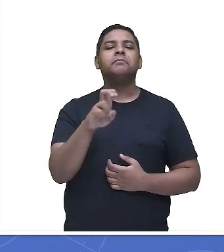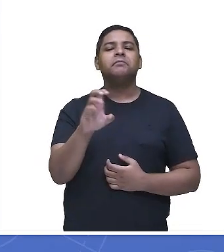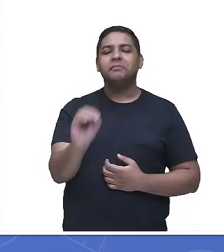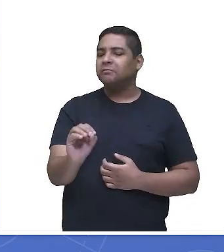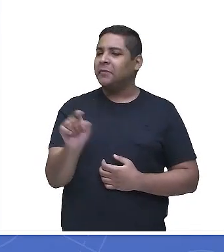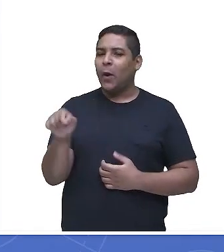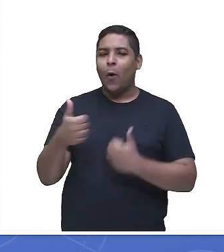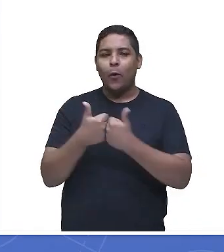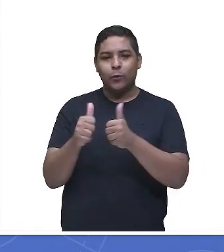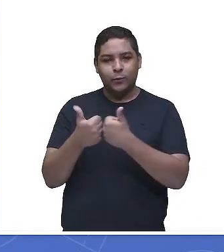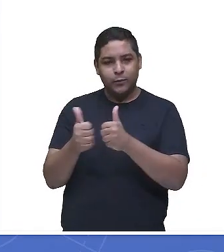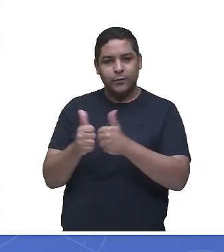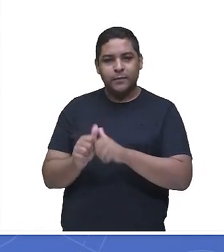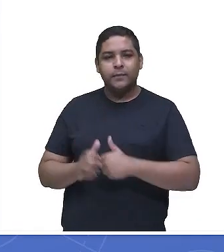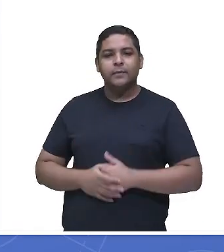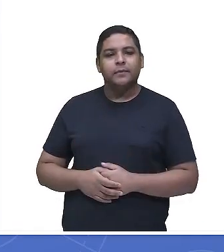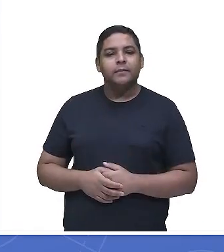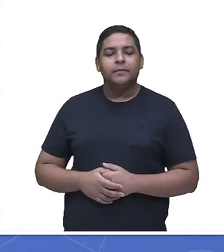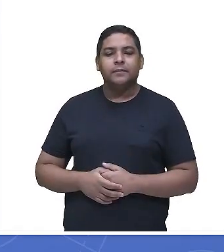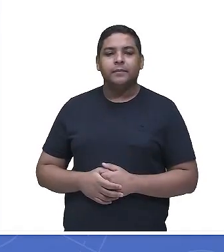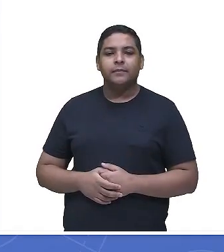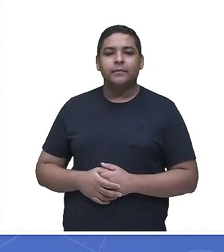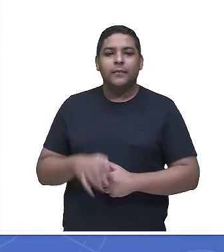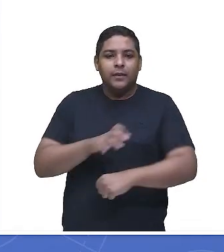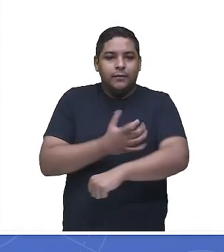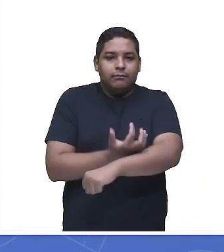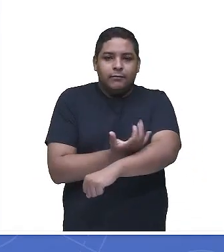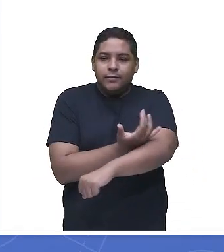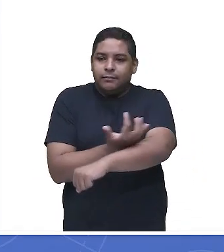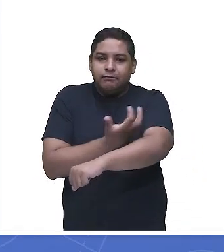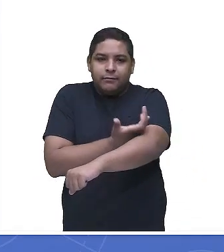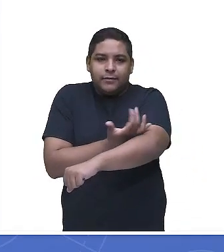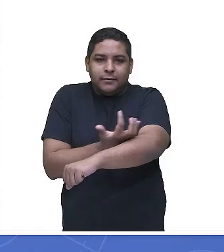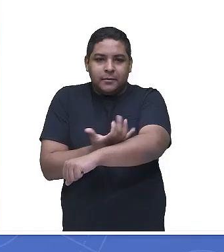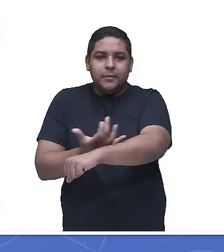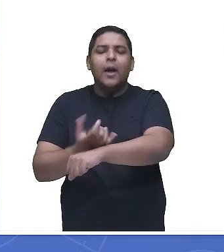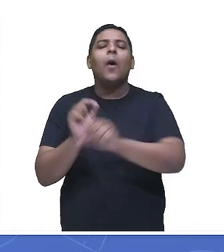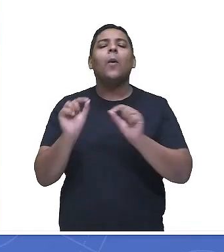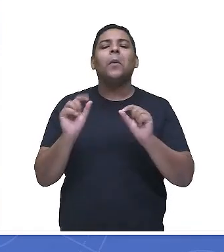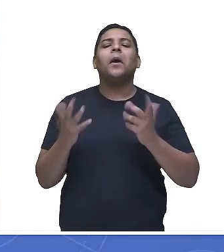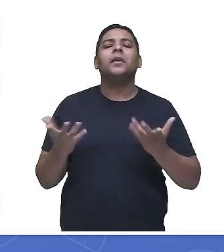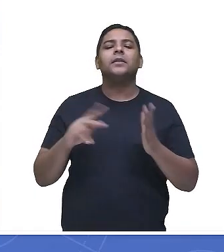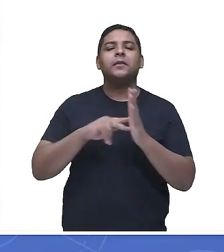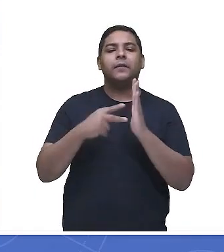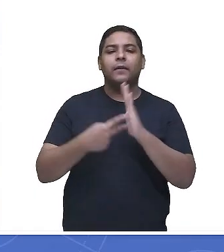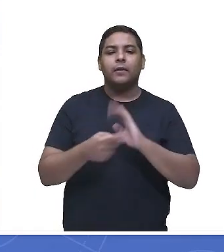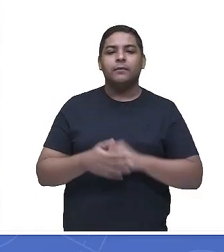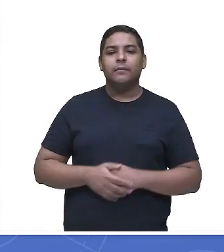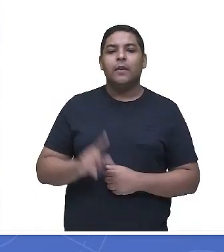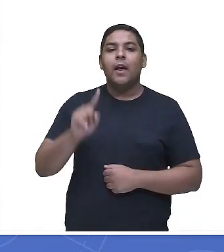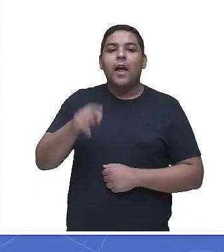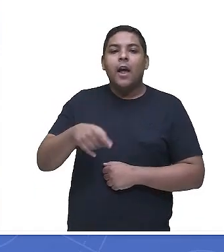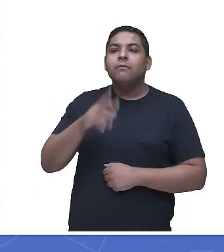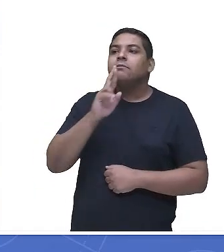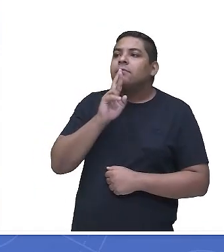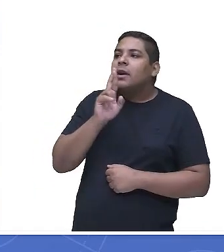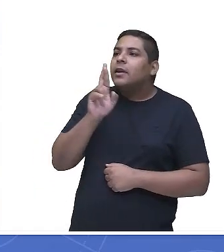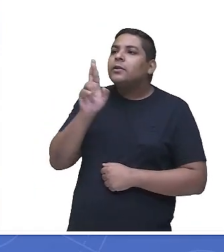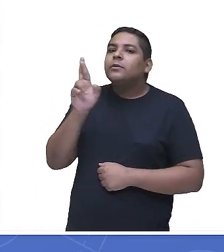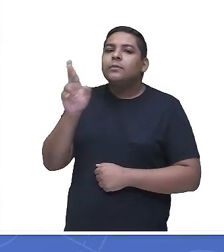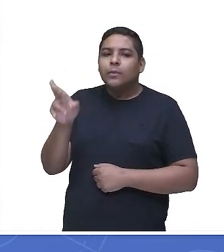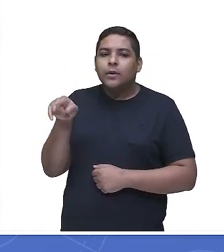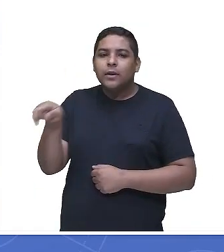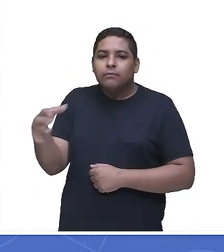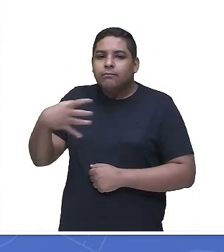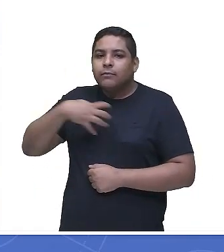Gente, esse arrepio é eu respondendo ao estímulo do ambiente. Qual é o estímulo do